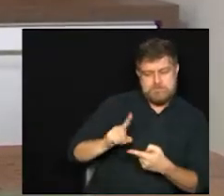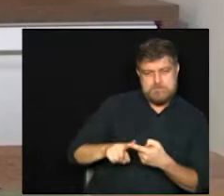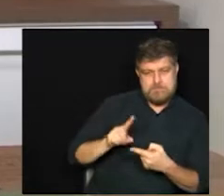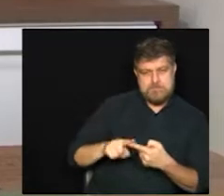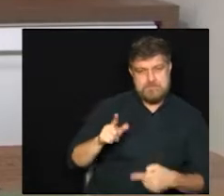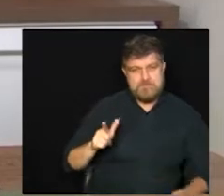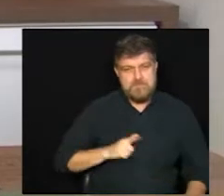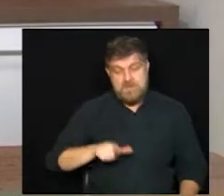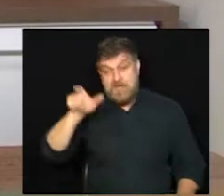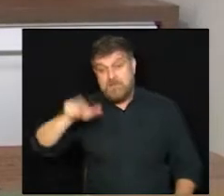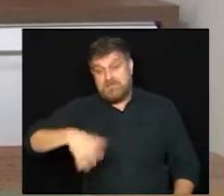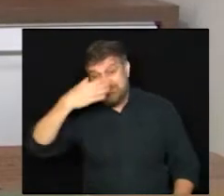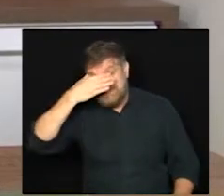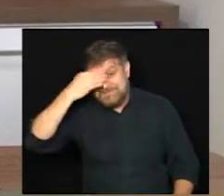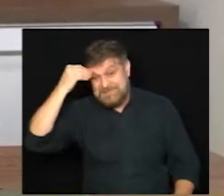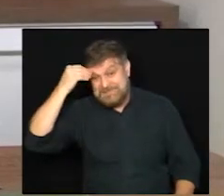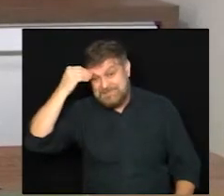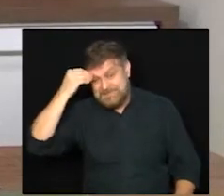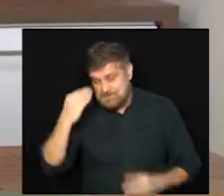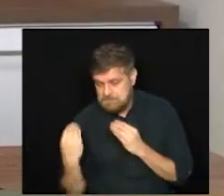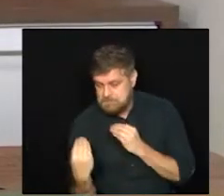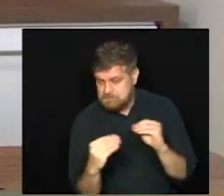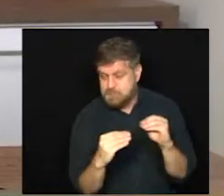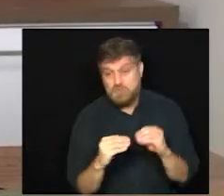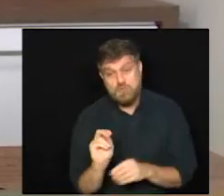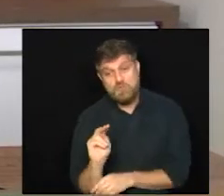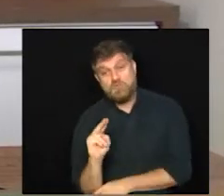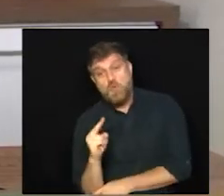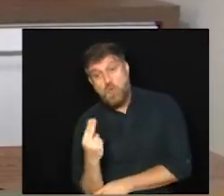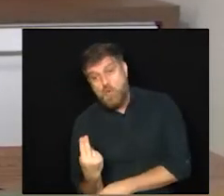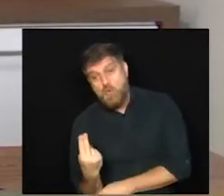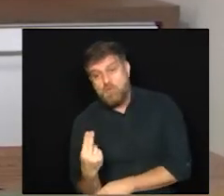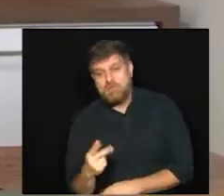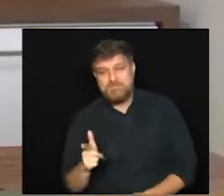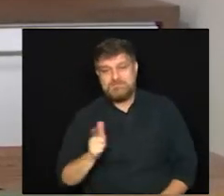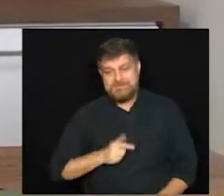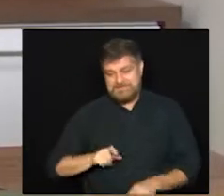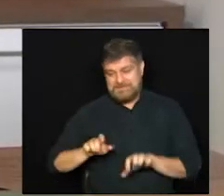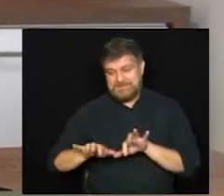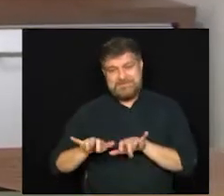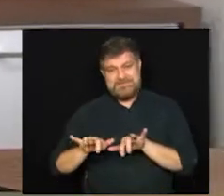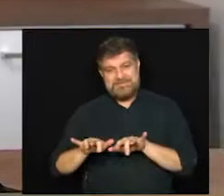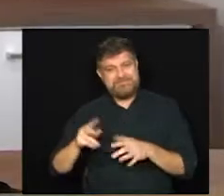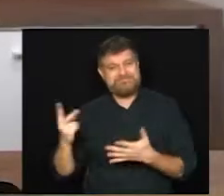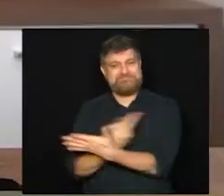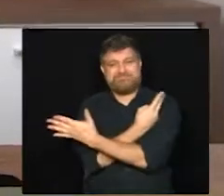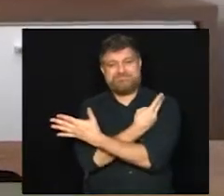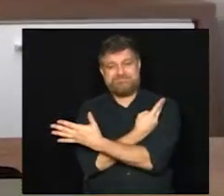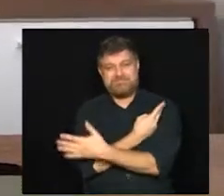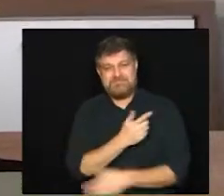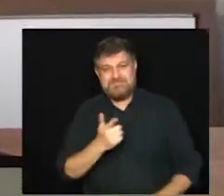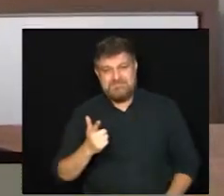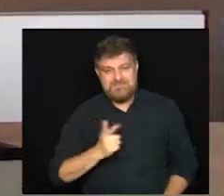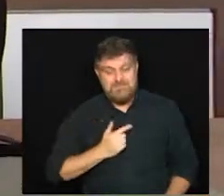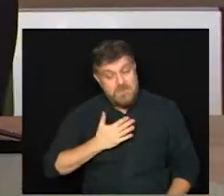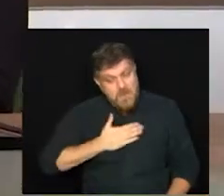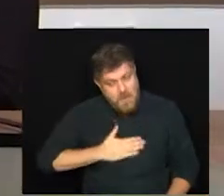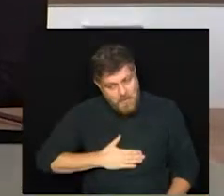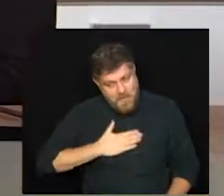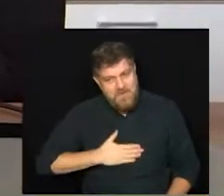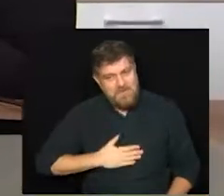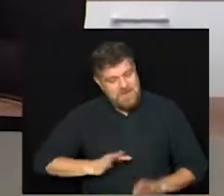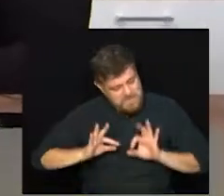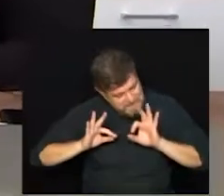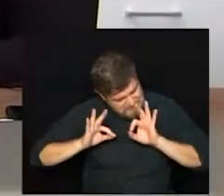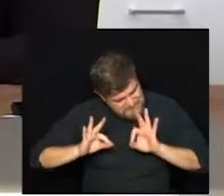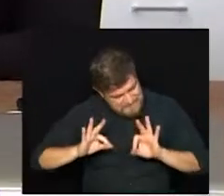são esses: esquecer rendas ou digitar errado. Então, fazendo com calma, vai dar tudo